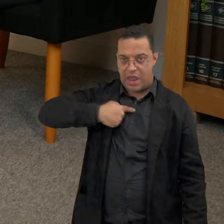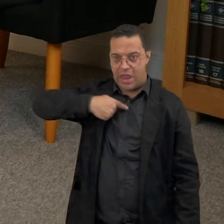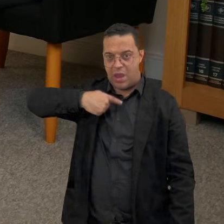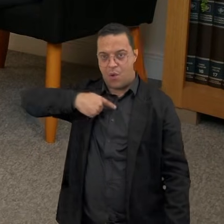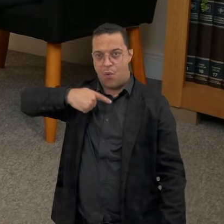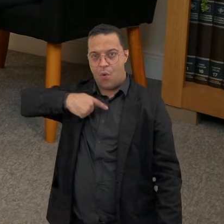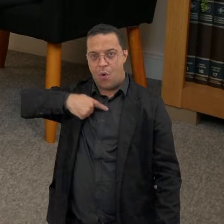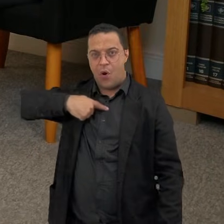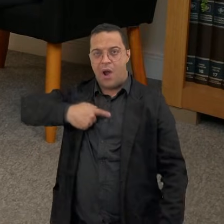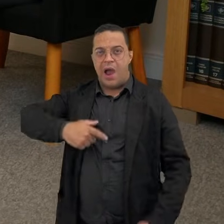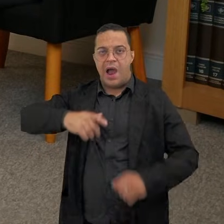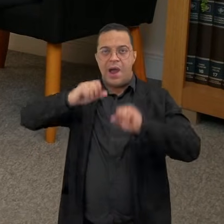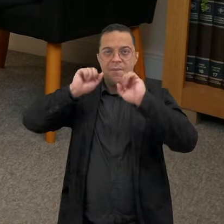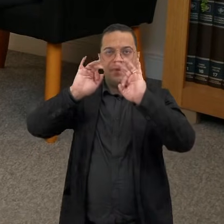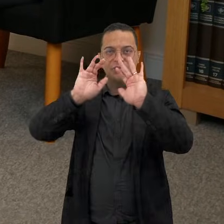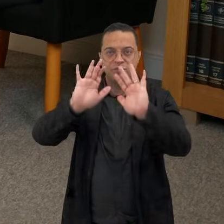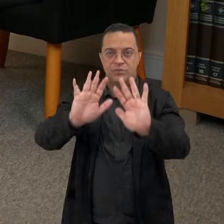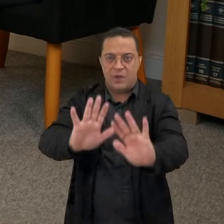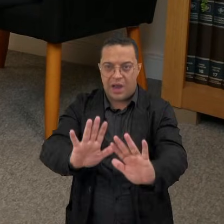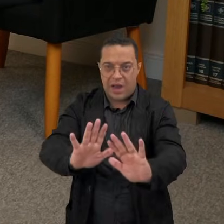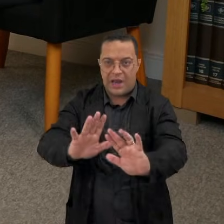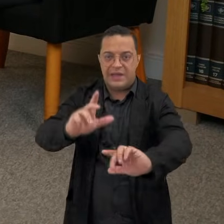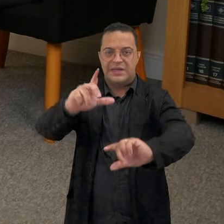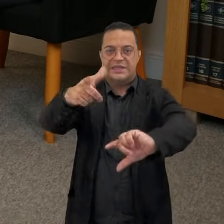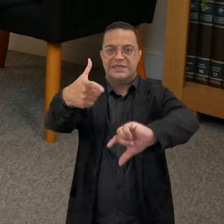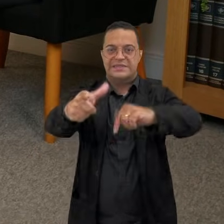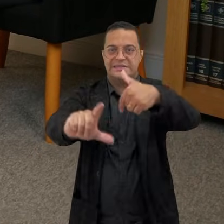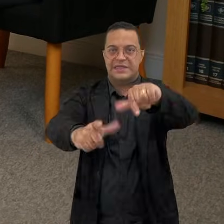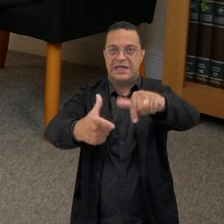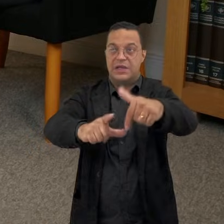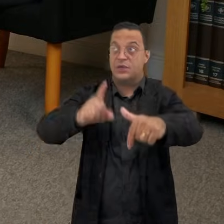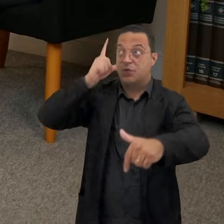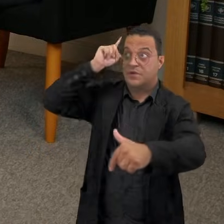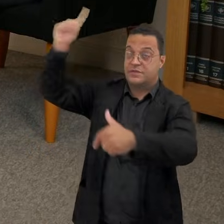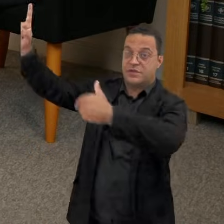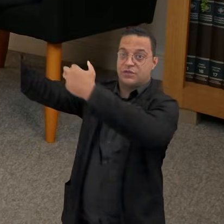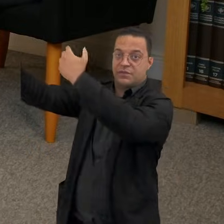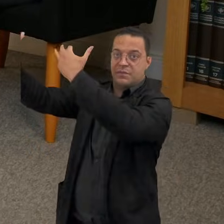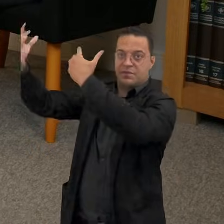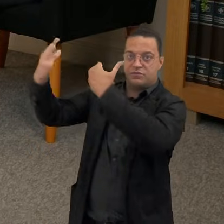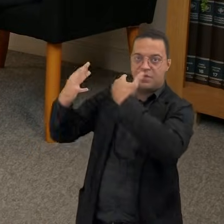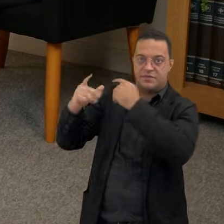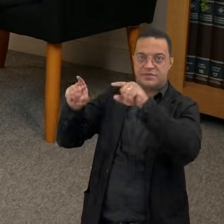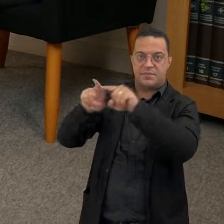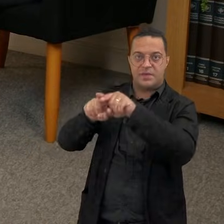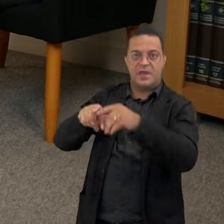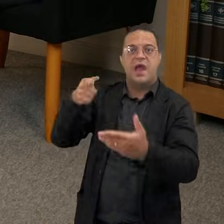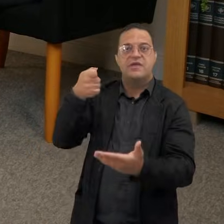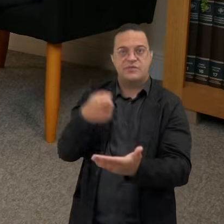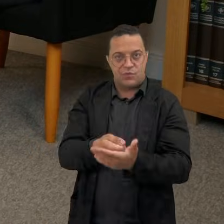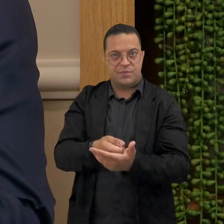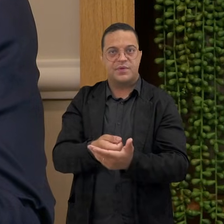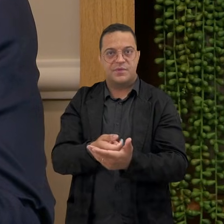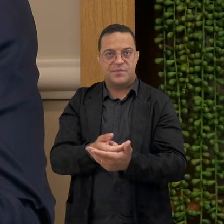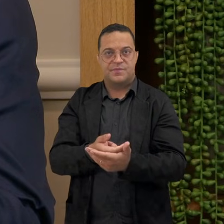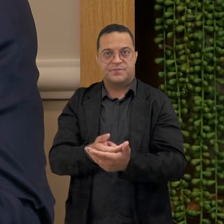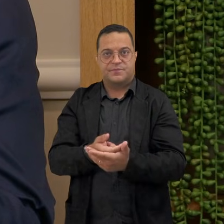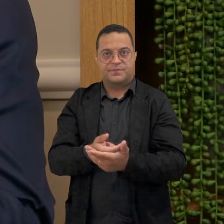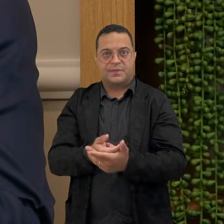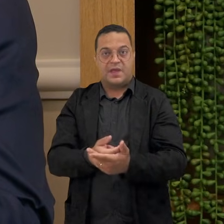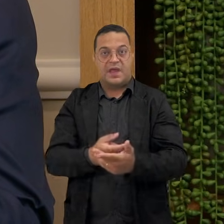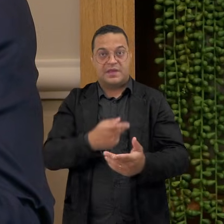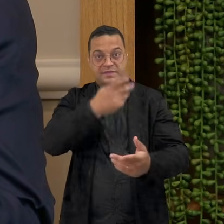Brasil teve brasileiros, né, que estavam ali presentes na decisão, e